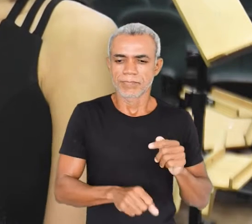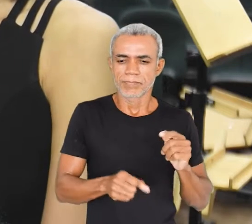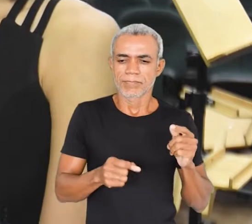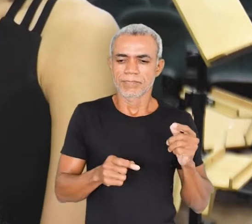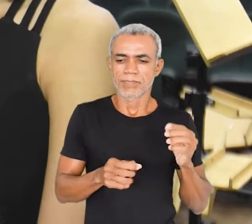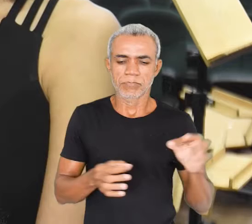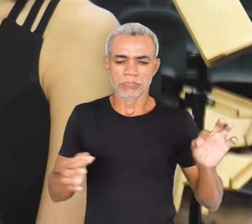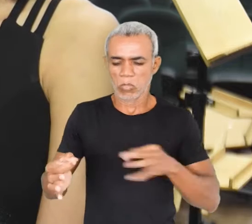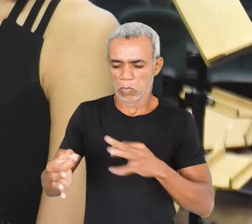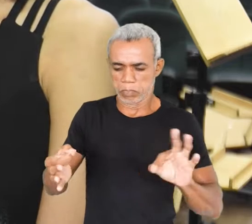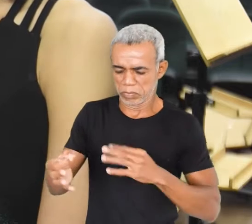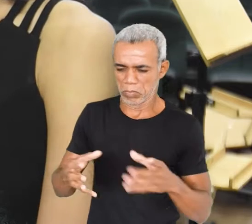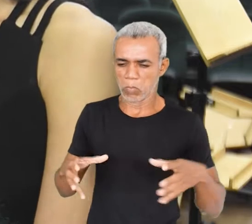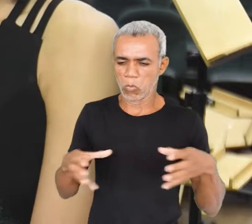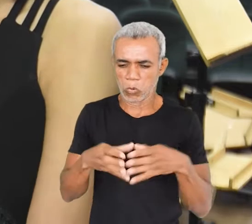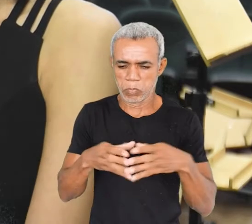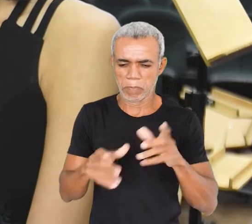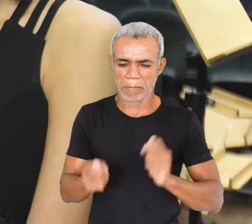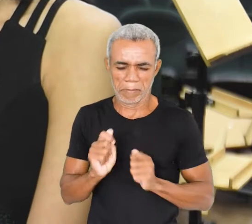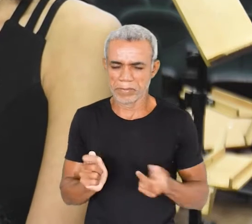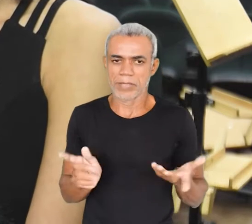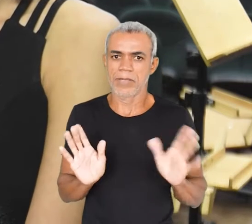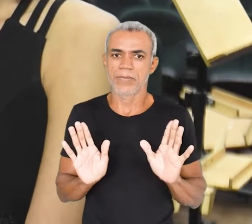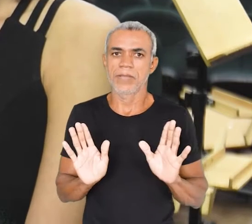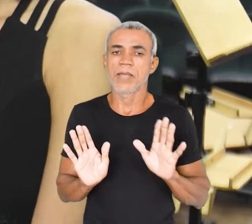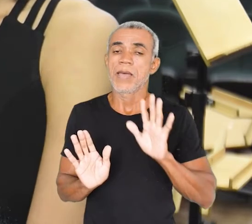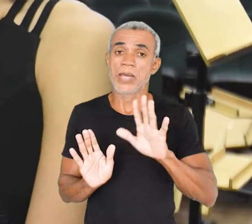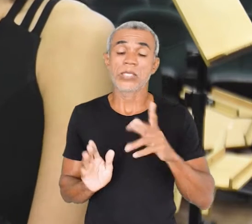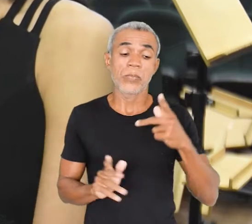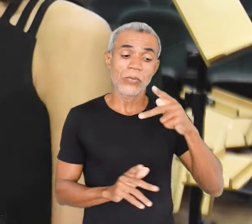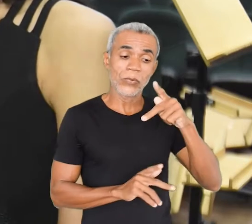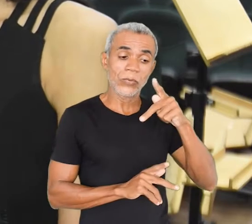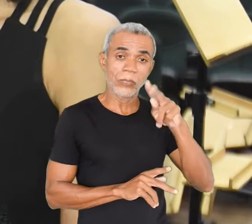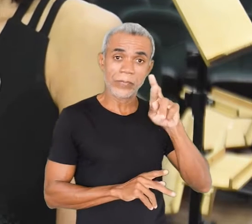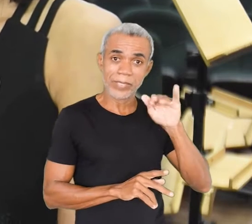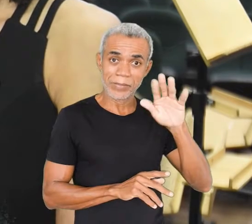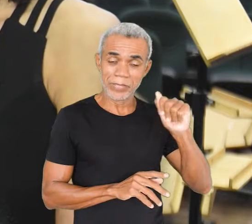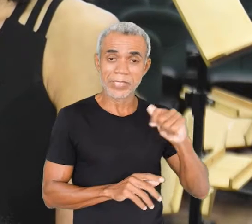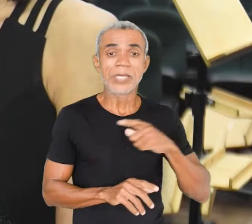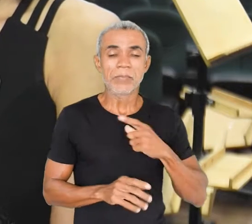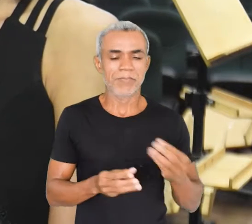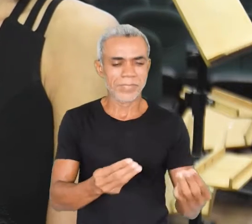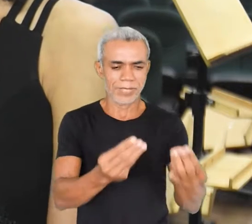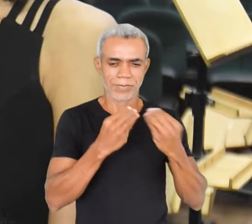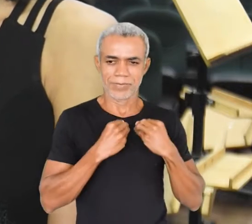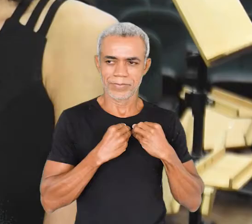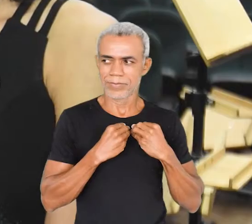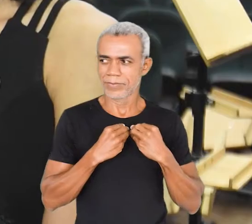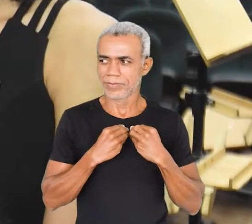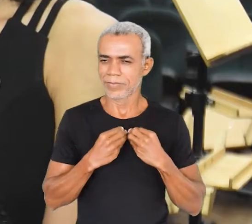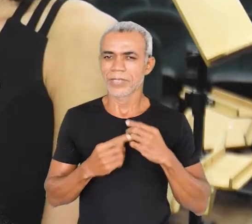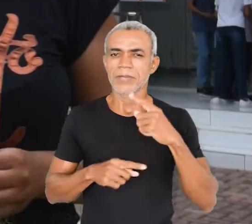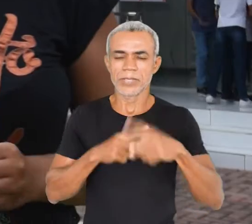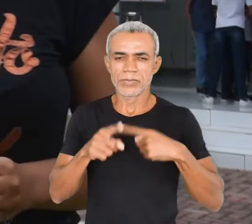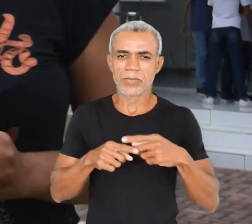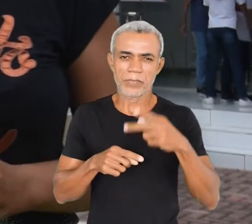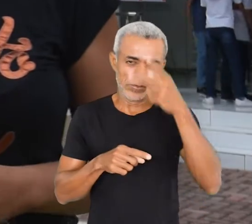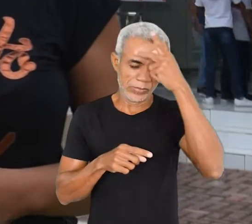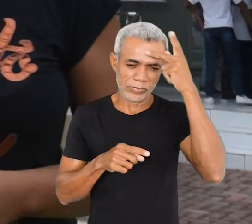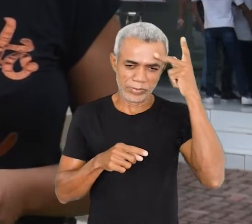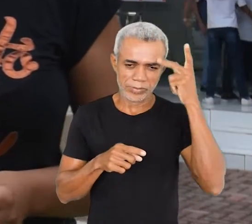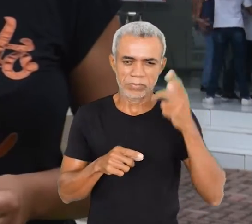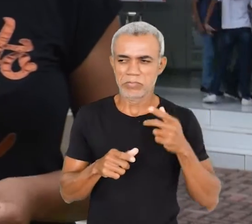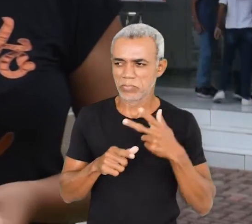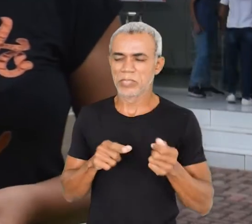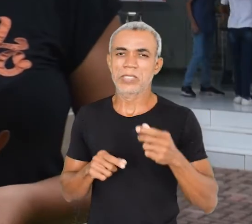poderia tocar em uma banda. Mas aí o Prima me deu essa oportunidade. Em cada